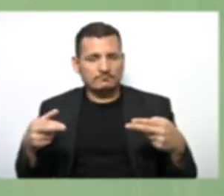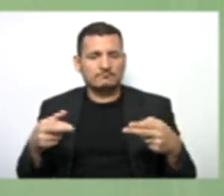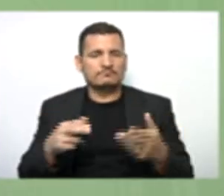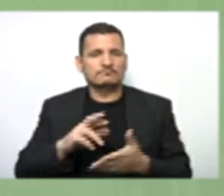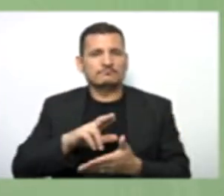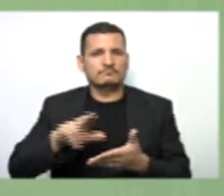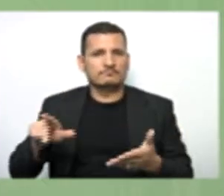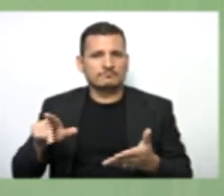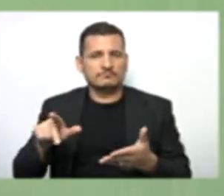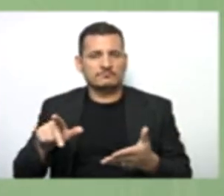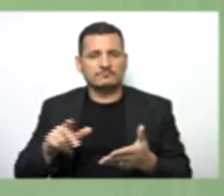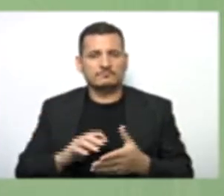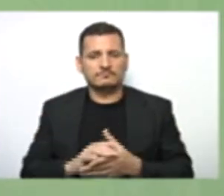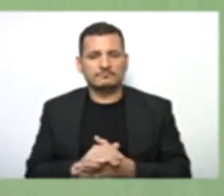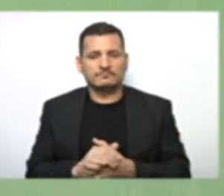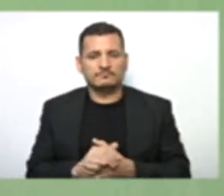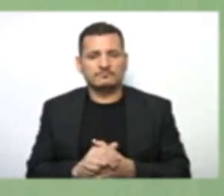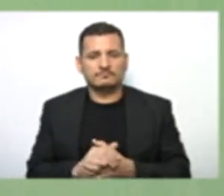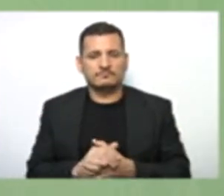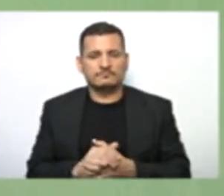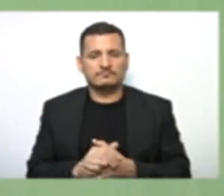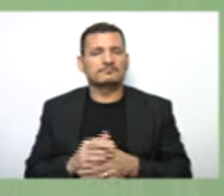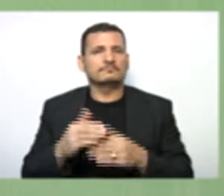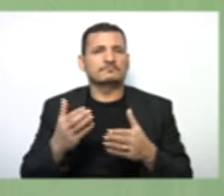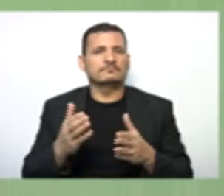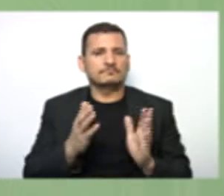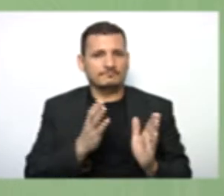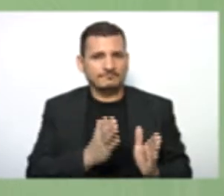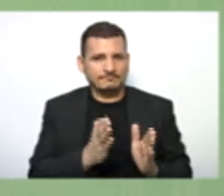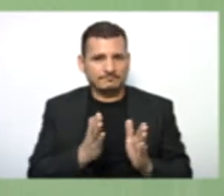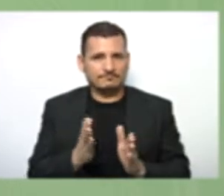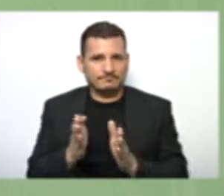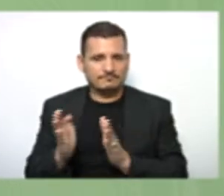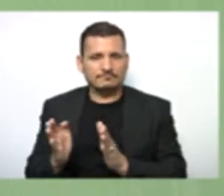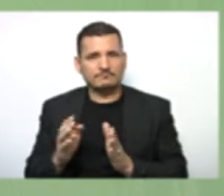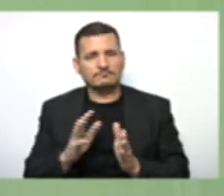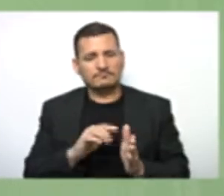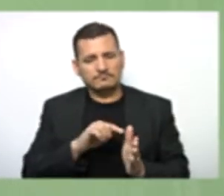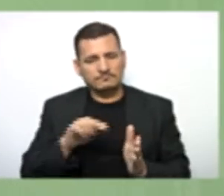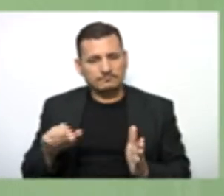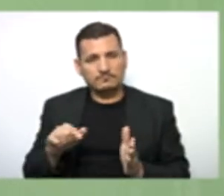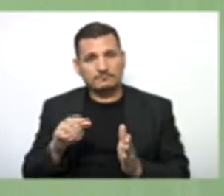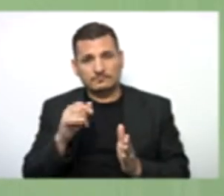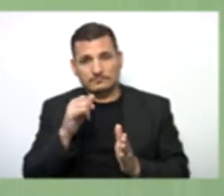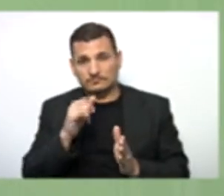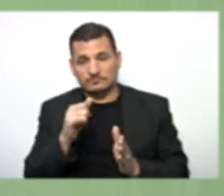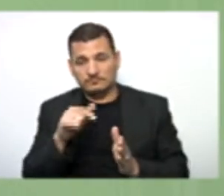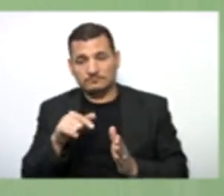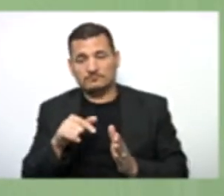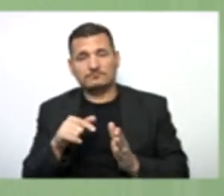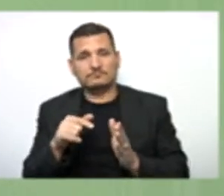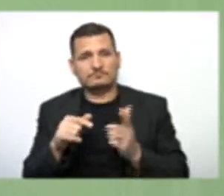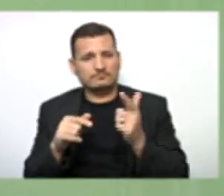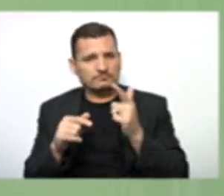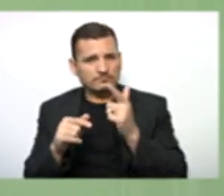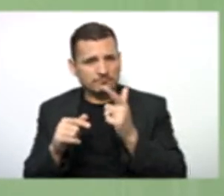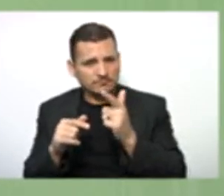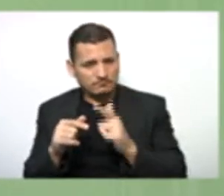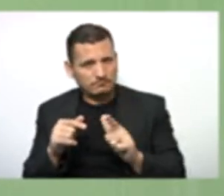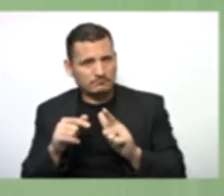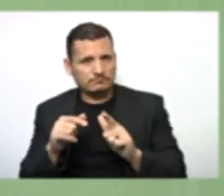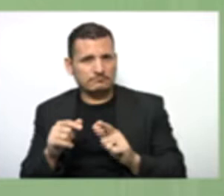aí vai. Então, todo o processo, ele vai, para funcionar, além das instruções que ele